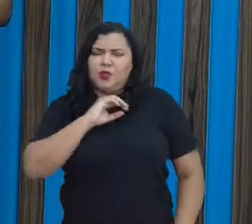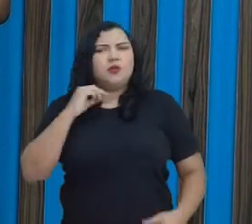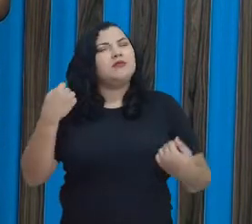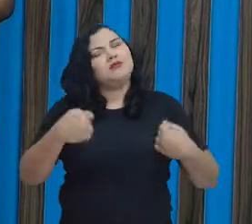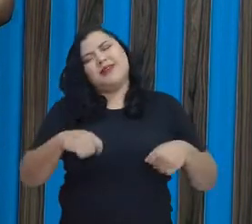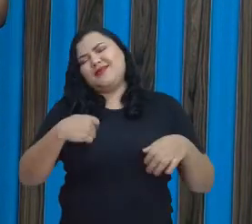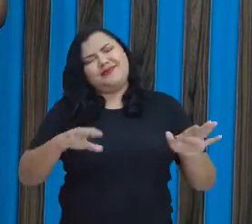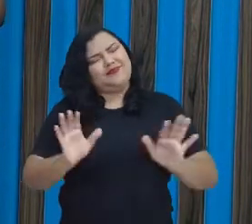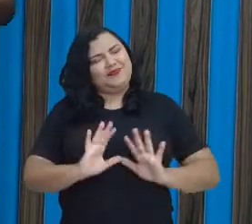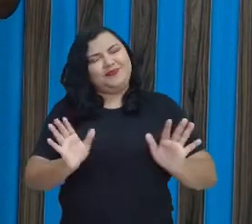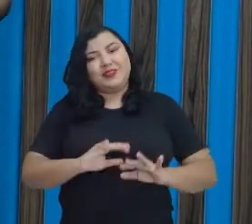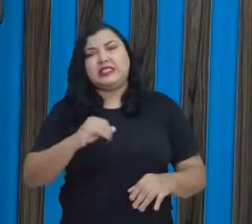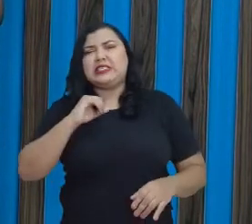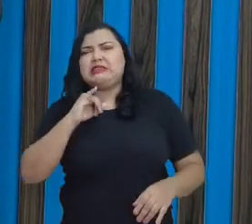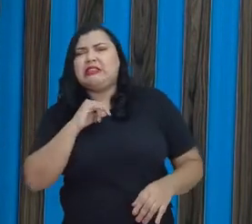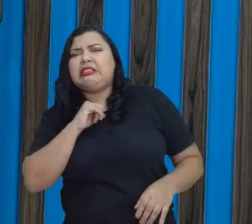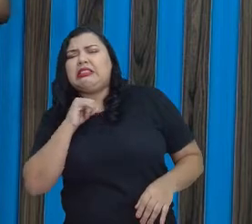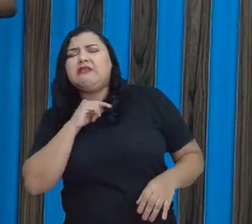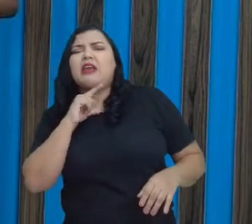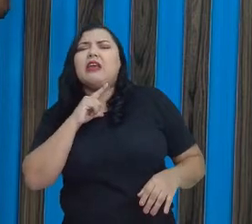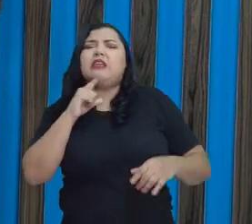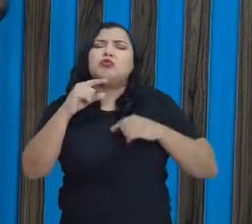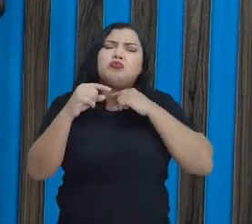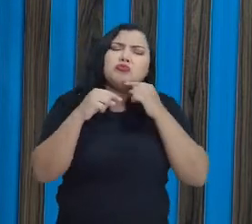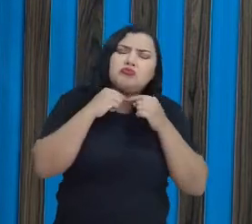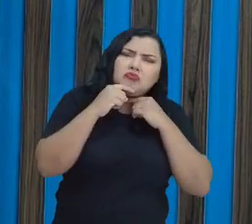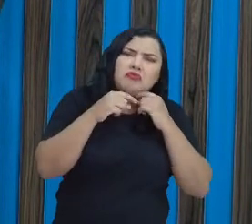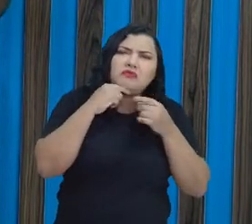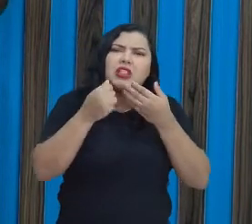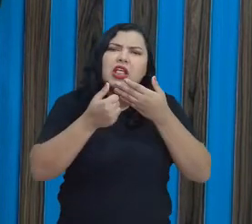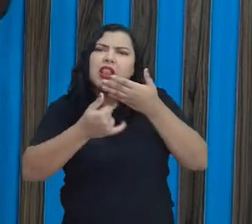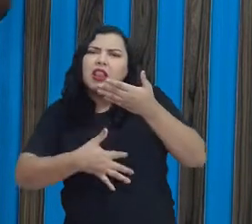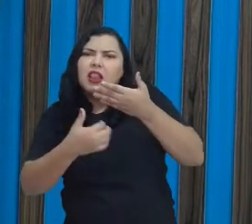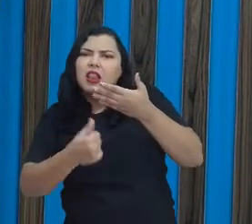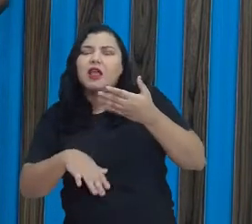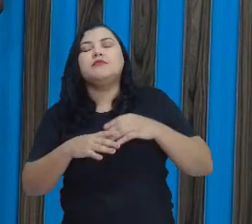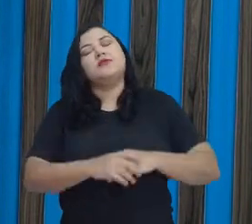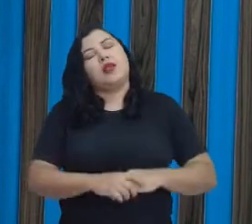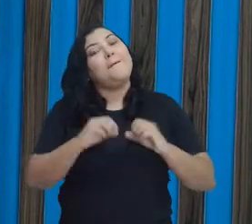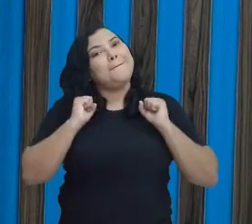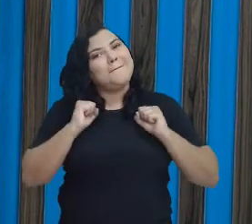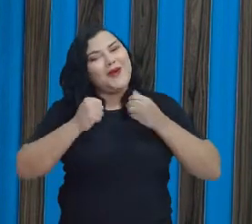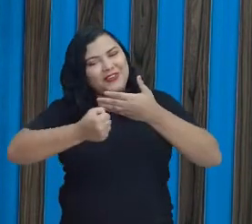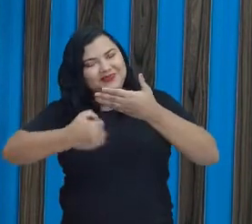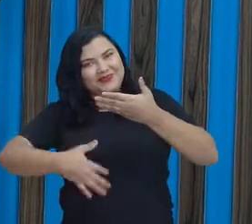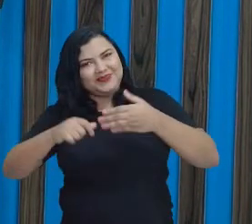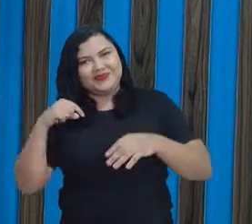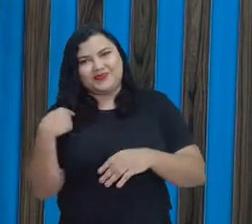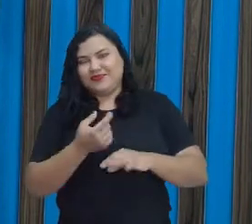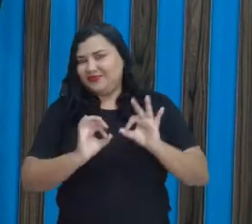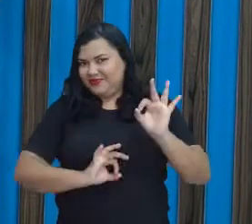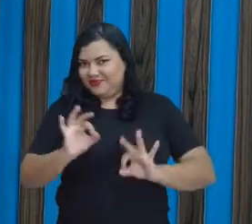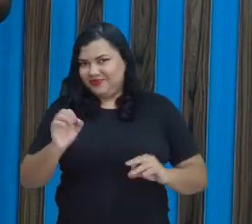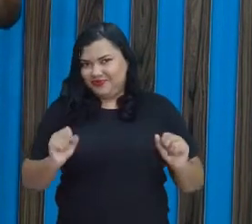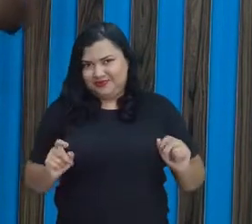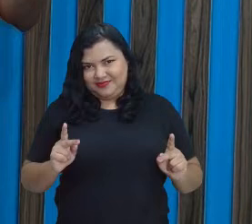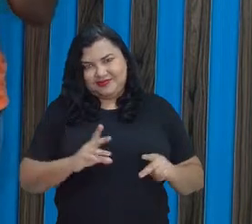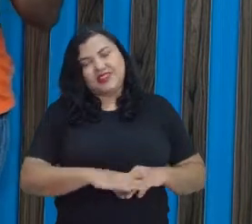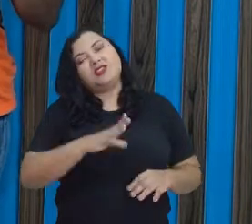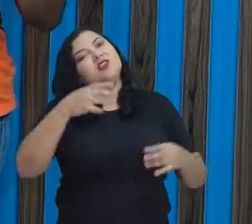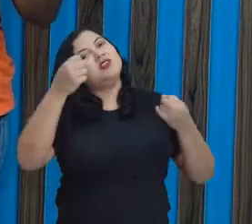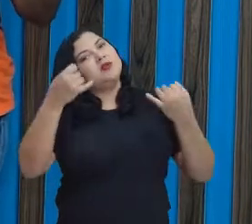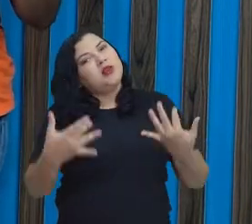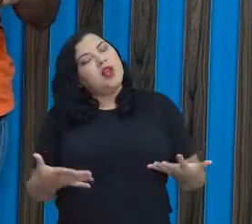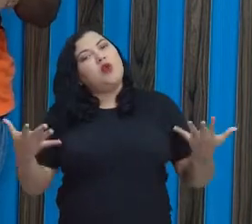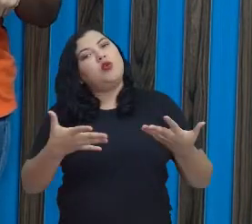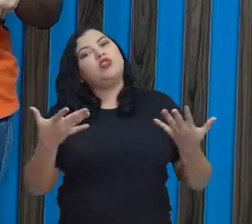dúvida, um comentário, uma crítica, não tem problema, jogue no chat que a gente resolve, tá certo? Então, como eu já disse, a gente hoje vai